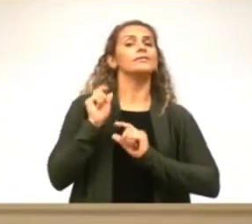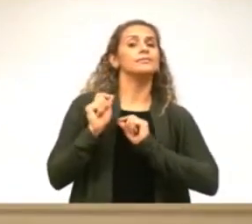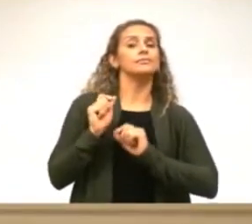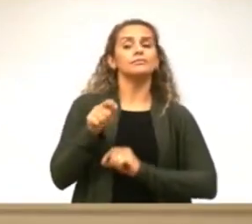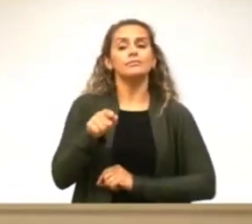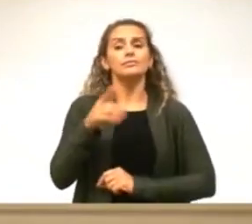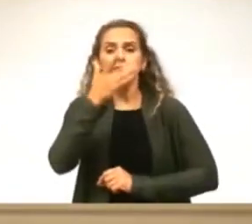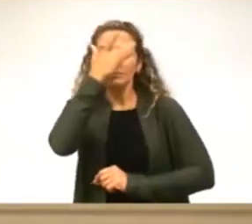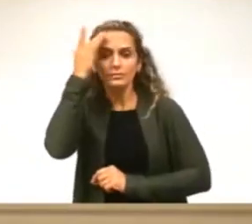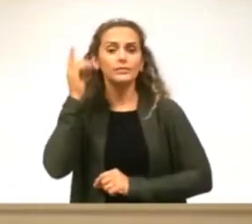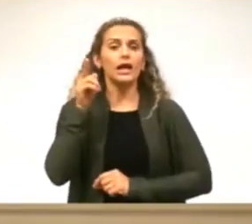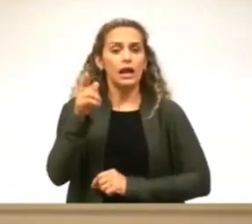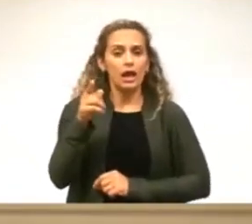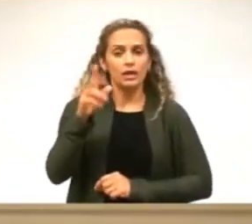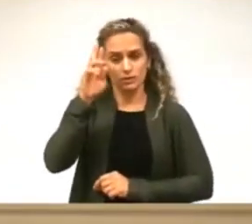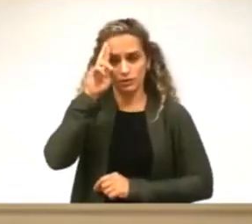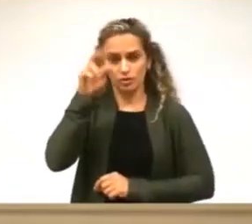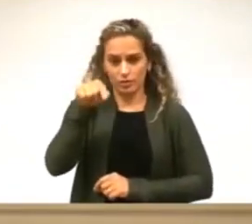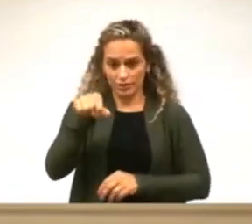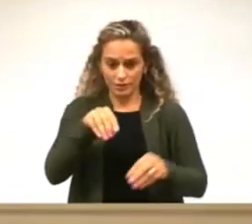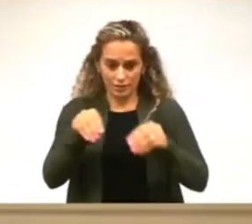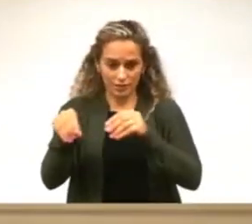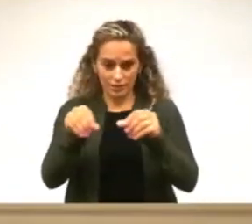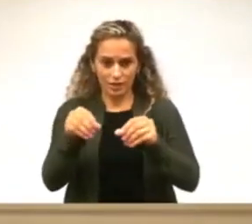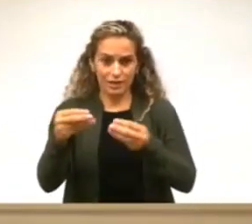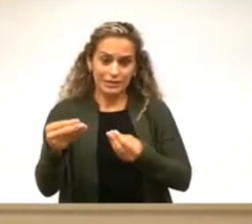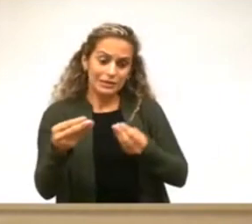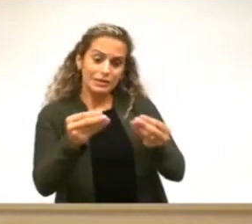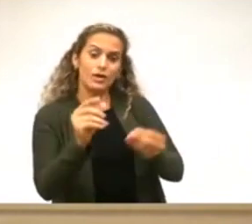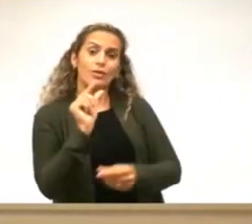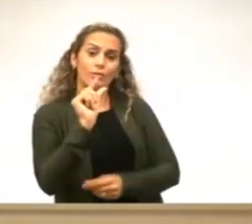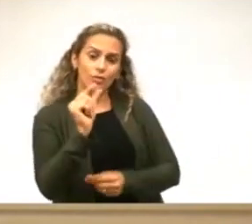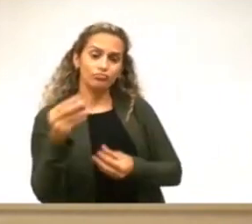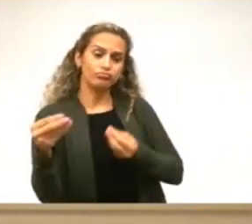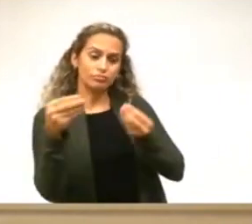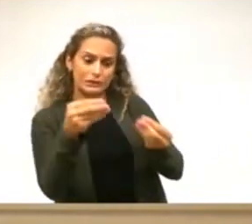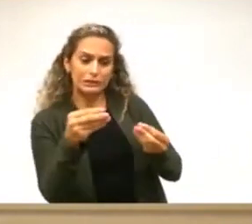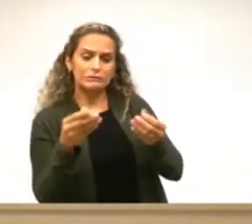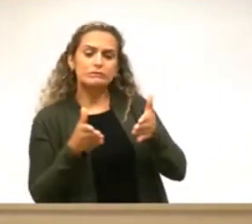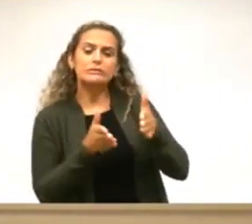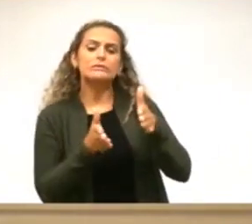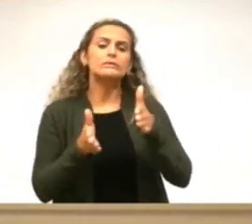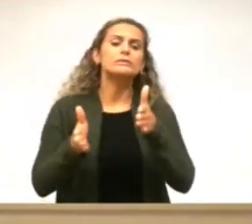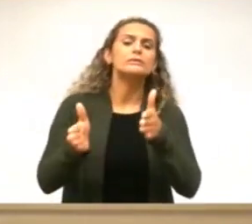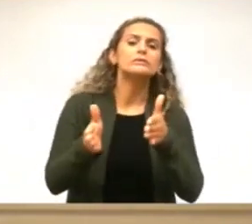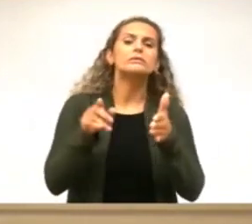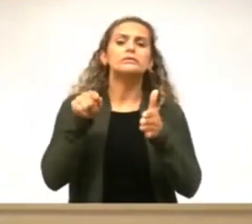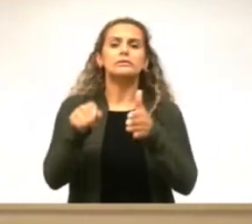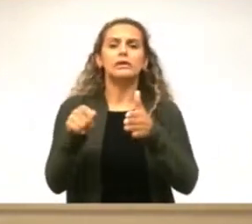ali ceda o terreno para, se for possível, fazer um acesso mais para baixo,